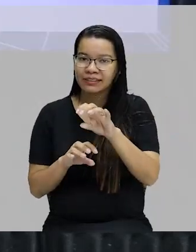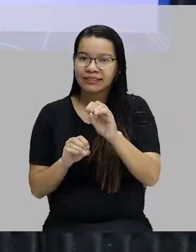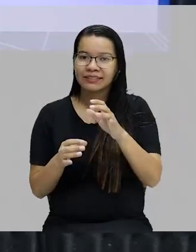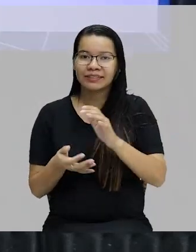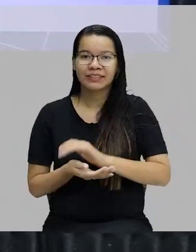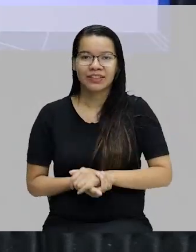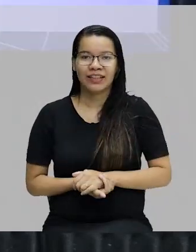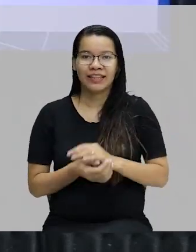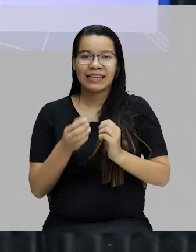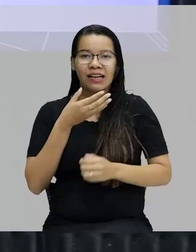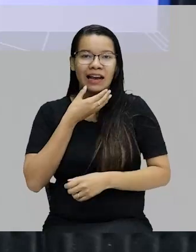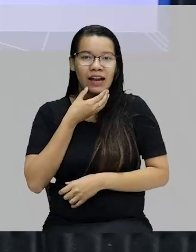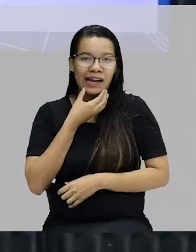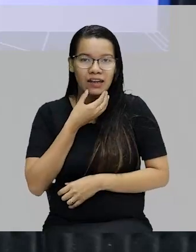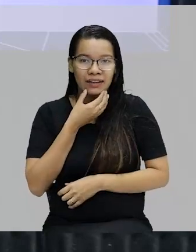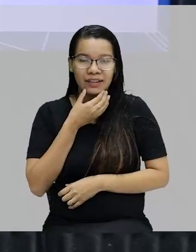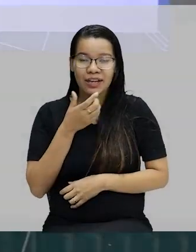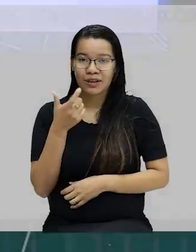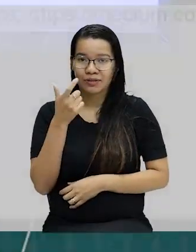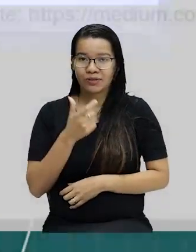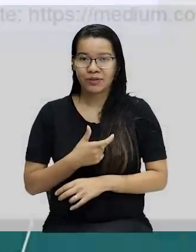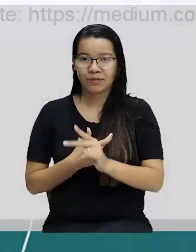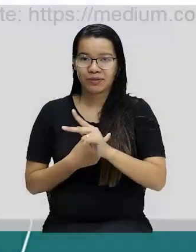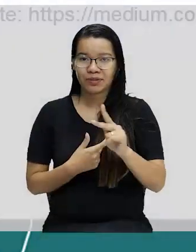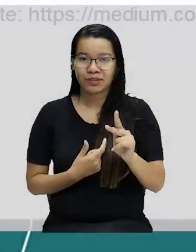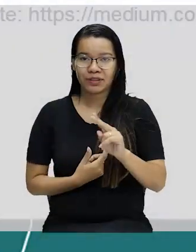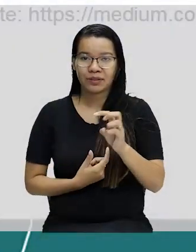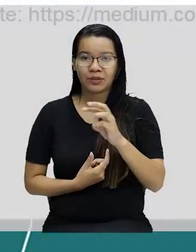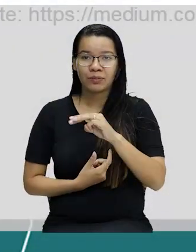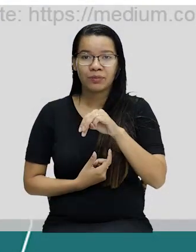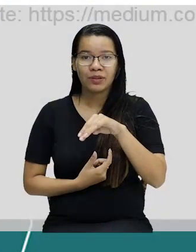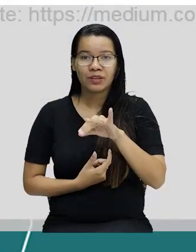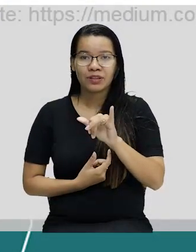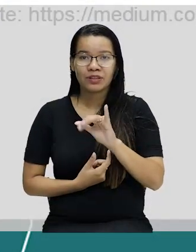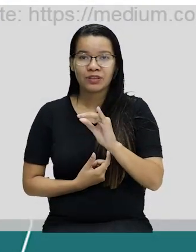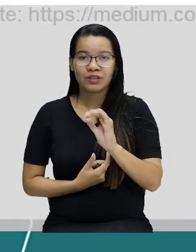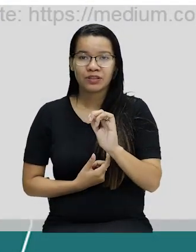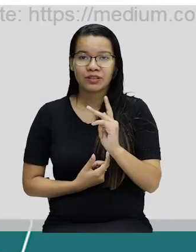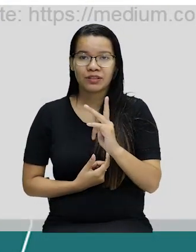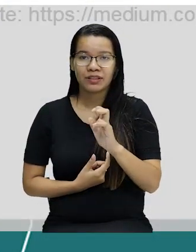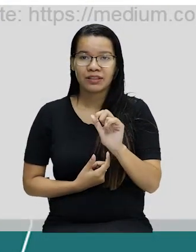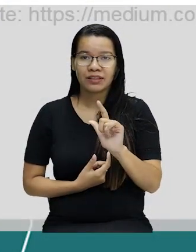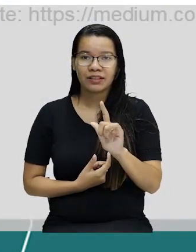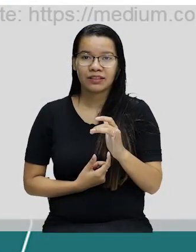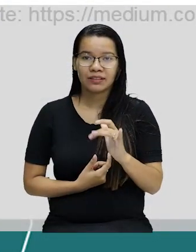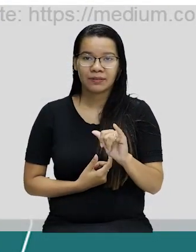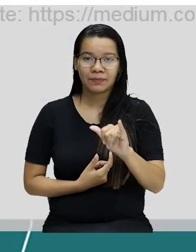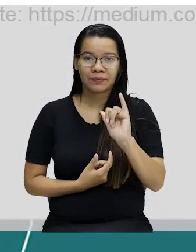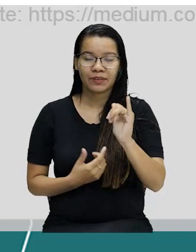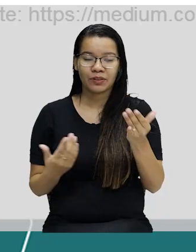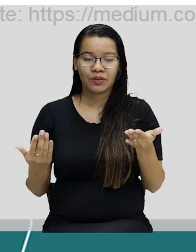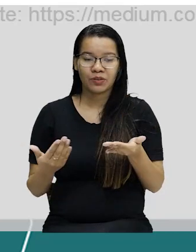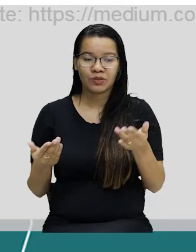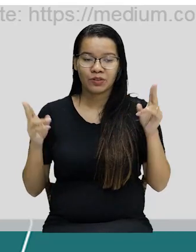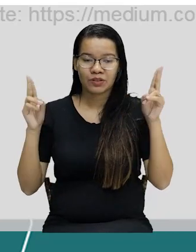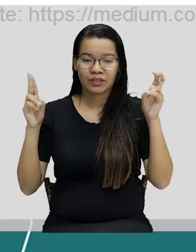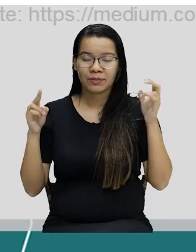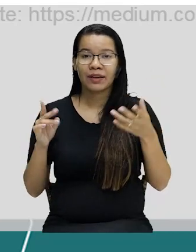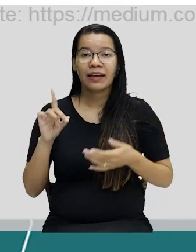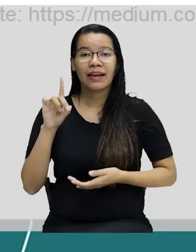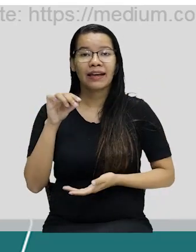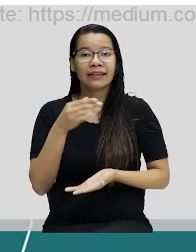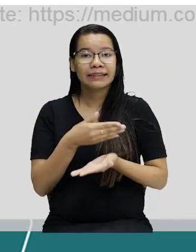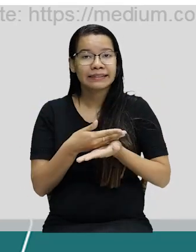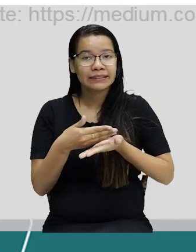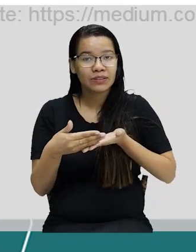Michelle. Hoje nós vamos falar de adverbs. Então, o nosso título hoje é Introduction to Adverbs. Introdução